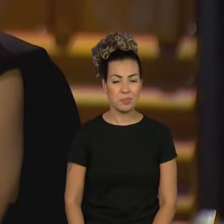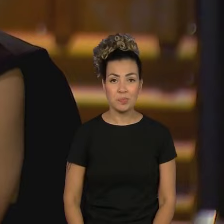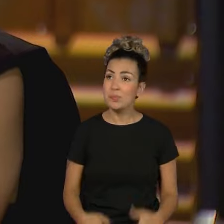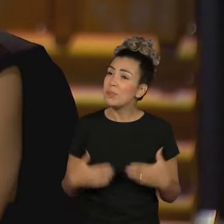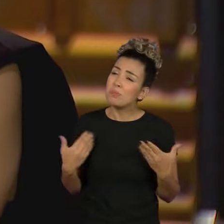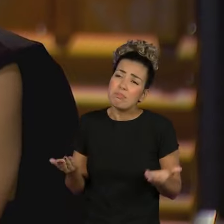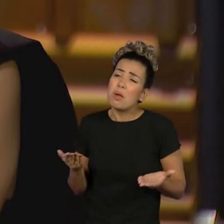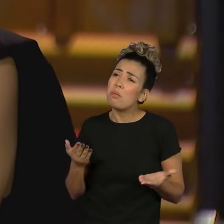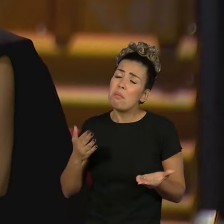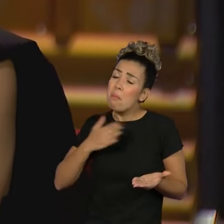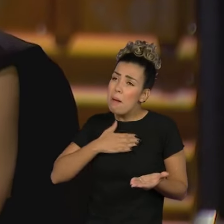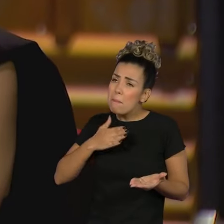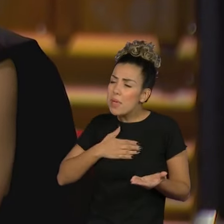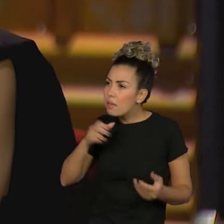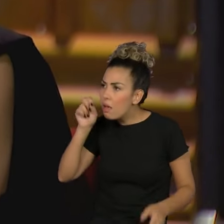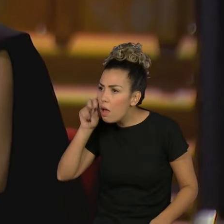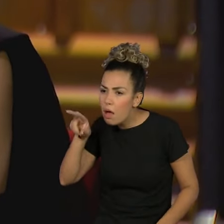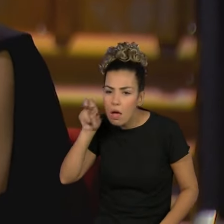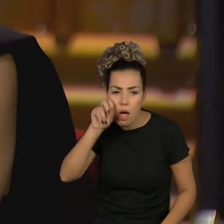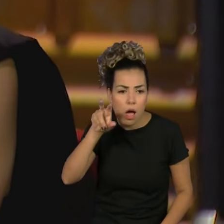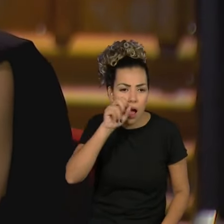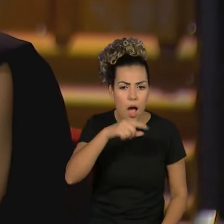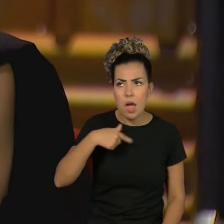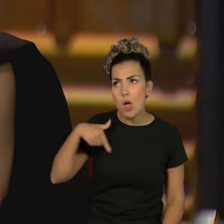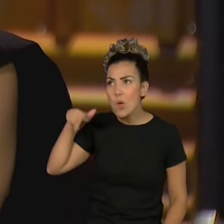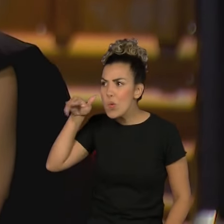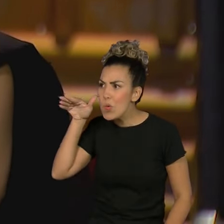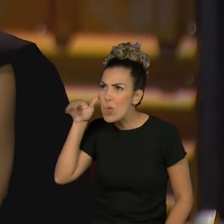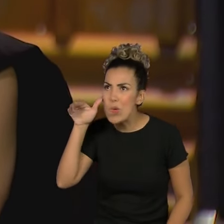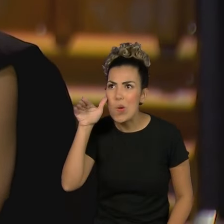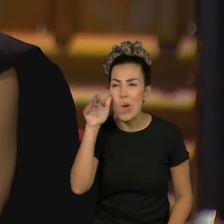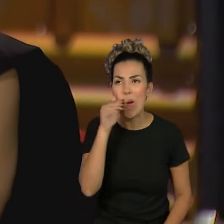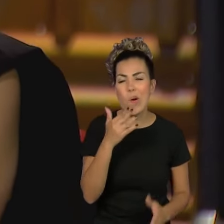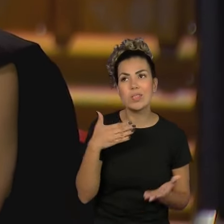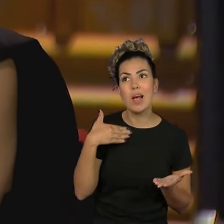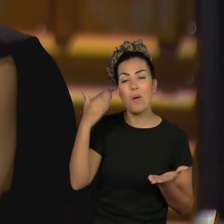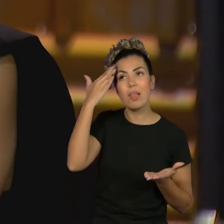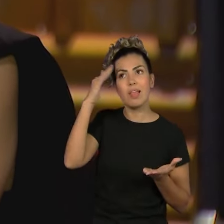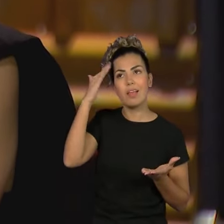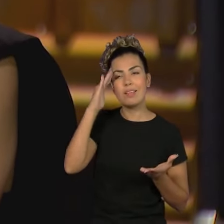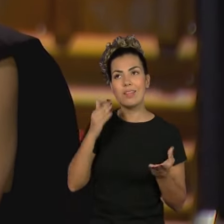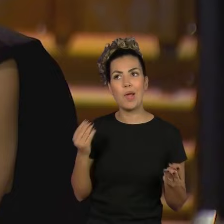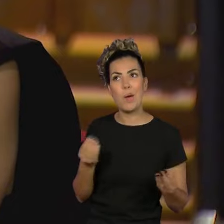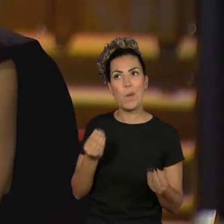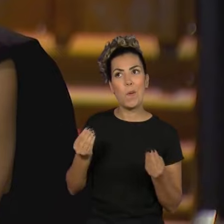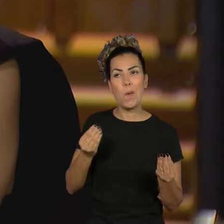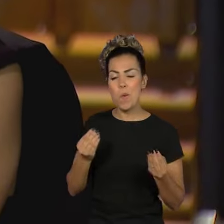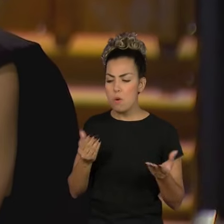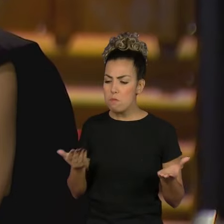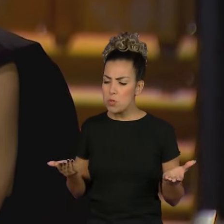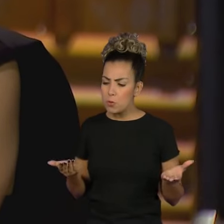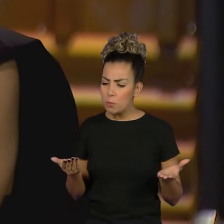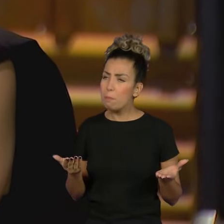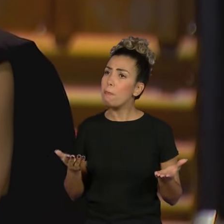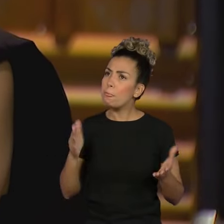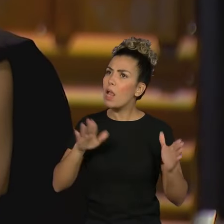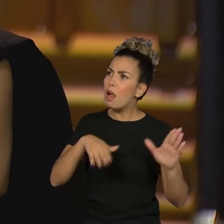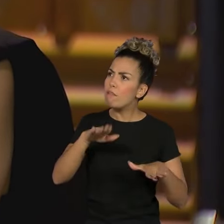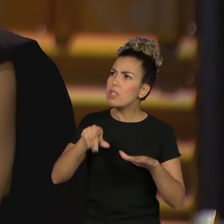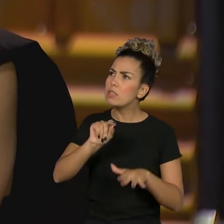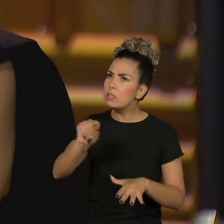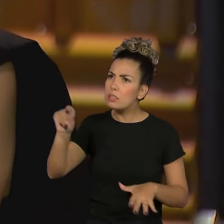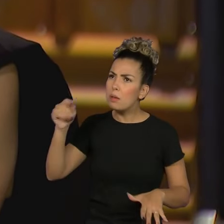esse campo eu fui entender um pouco melhor eu fui fiquei curiosa em olhar entender um pouco melhor como alguns parlamentares